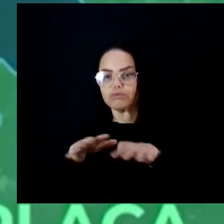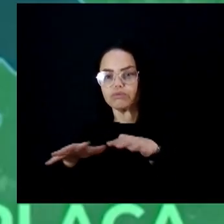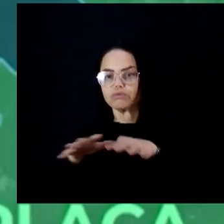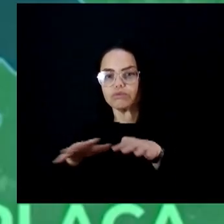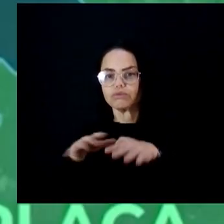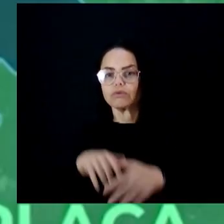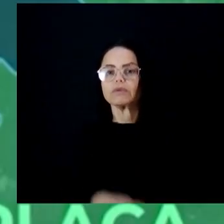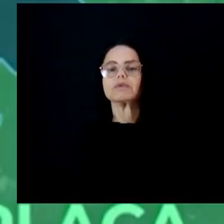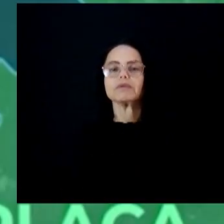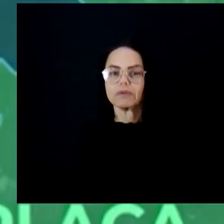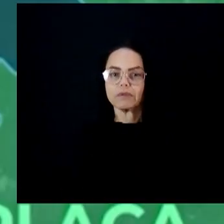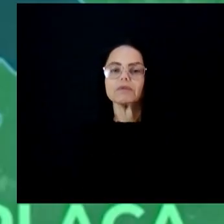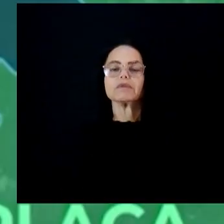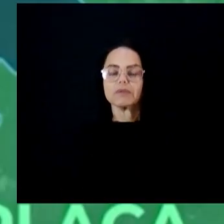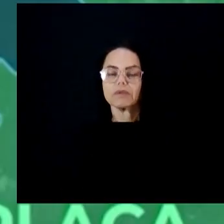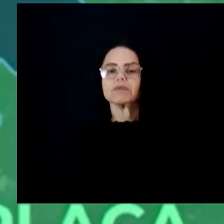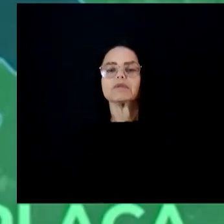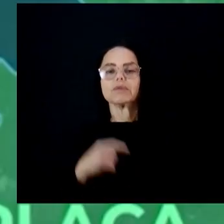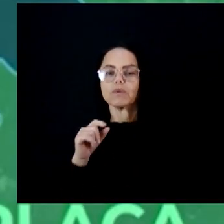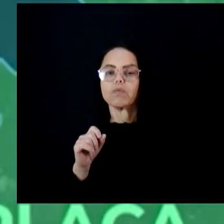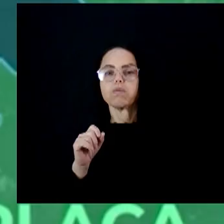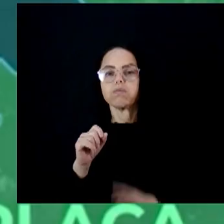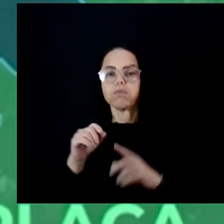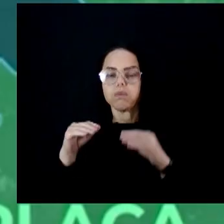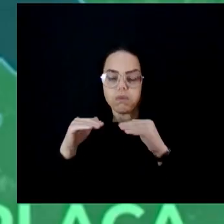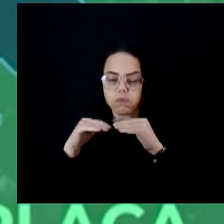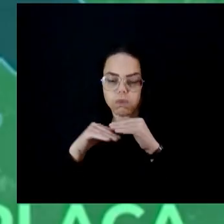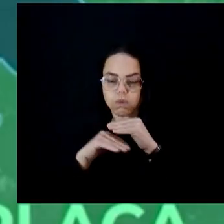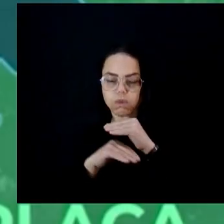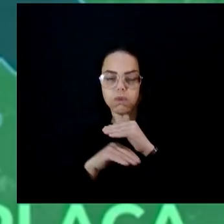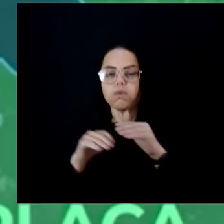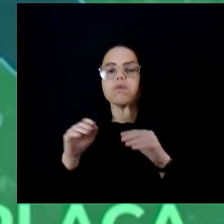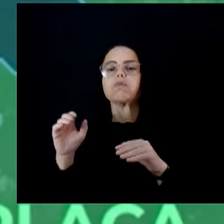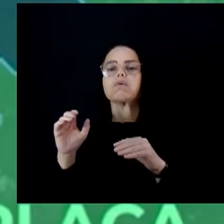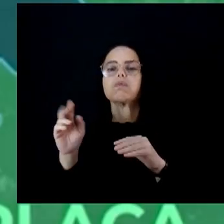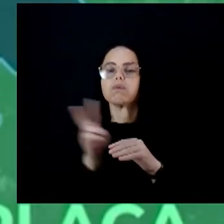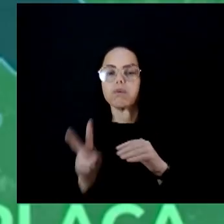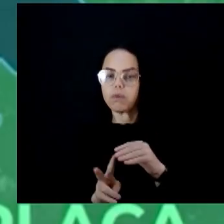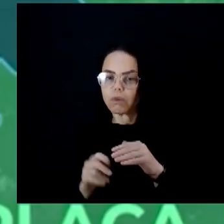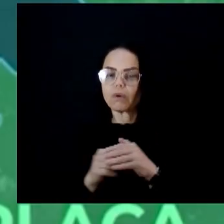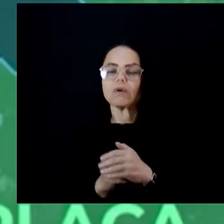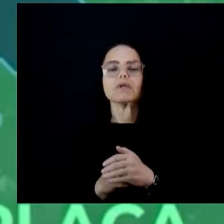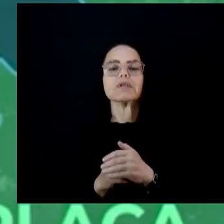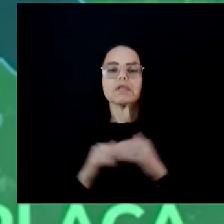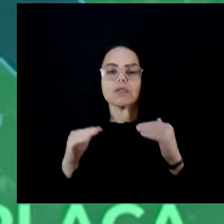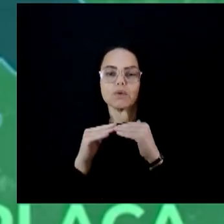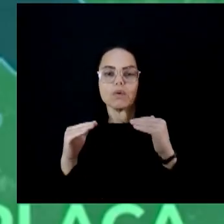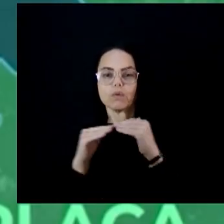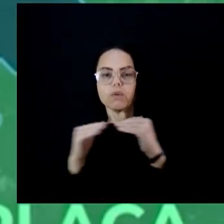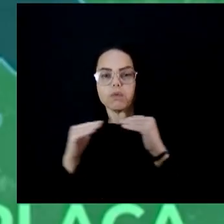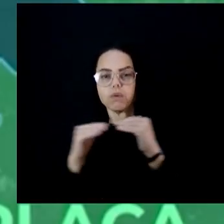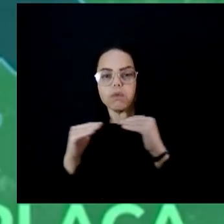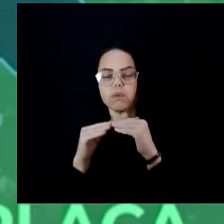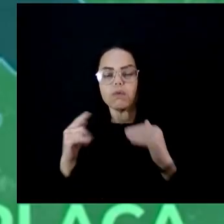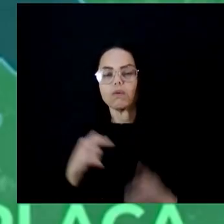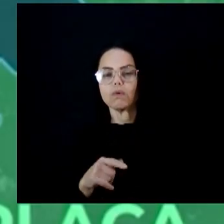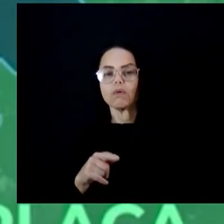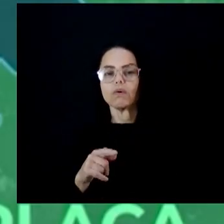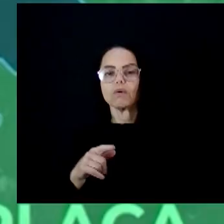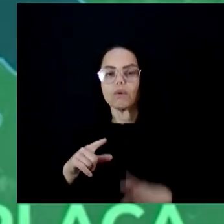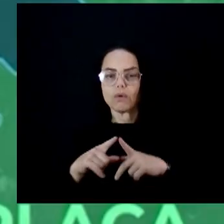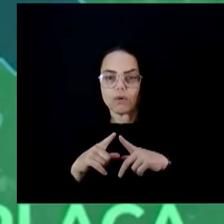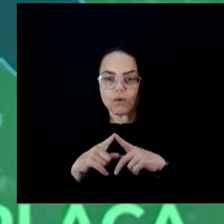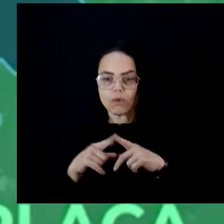eles têm uma magnitude um pouco mais baixa do que se espera em placas que colidem, por exemplo, como é o caso do Japão ou o caso